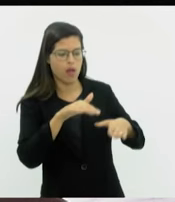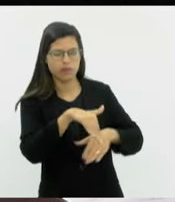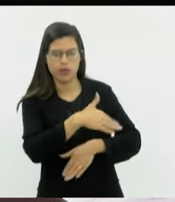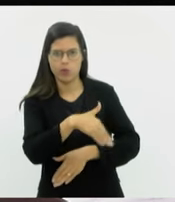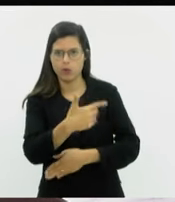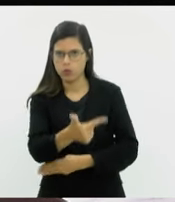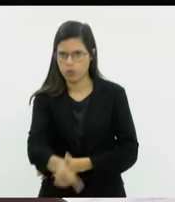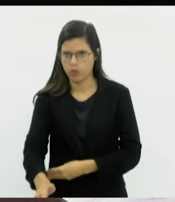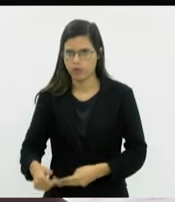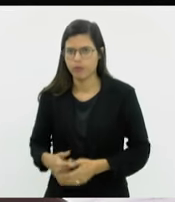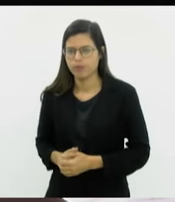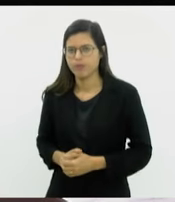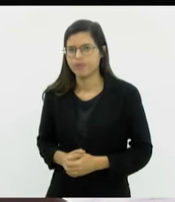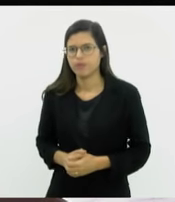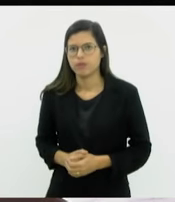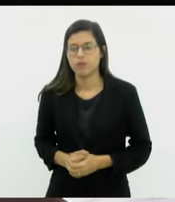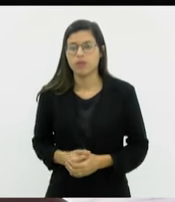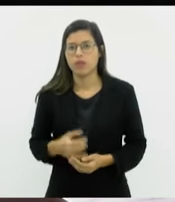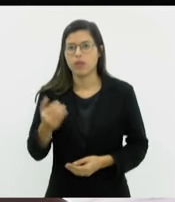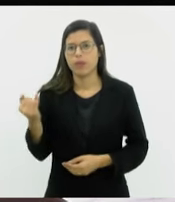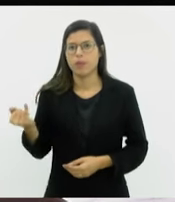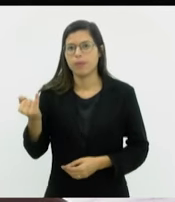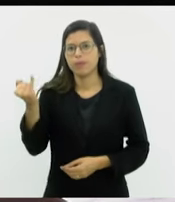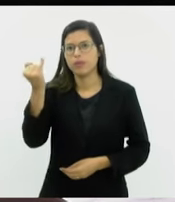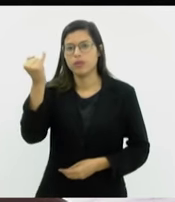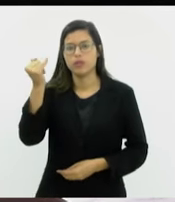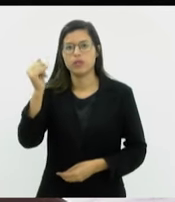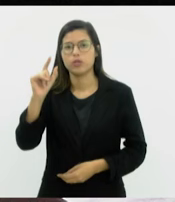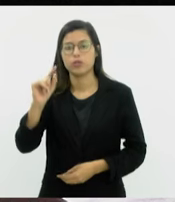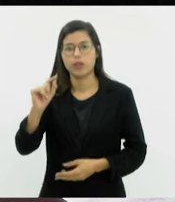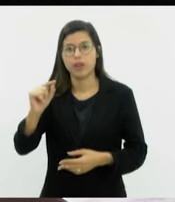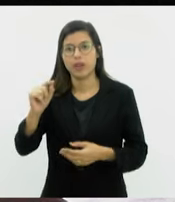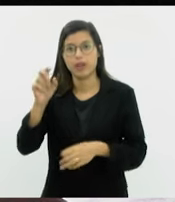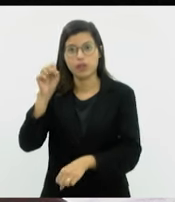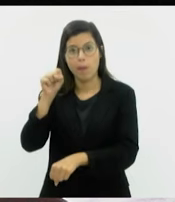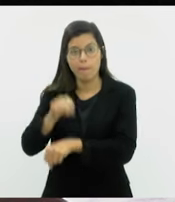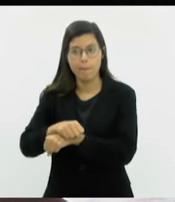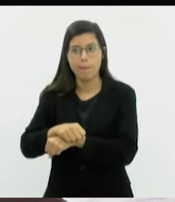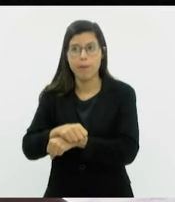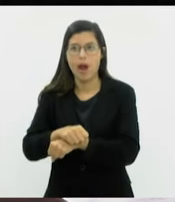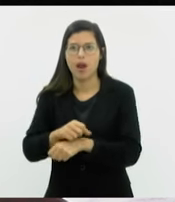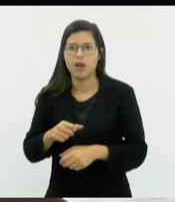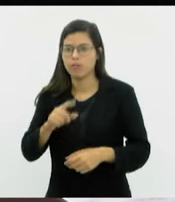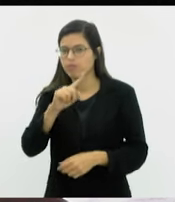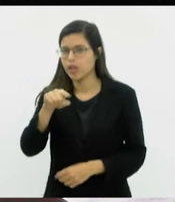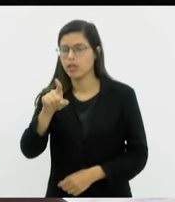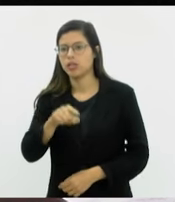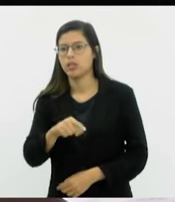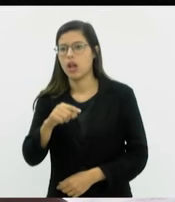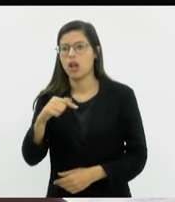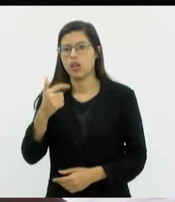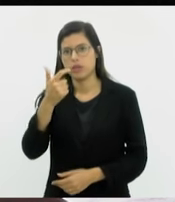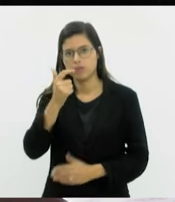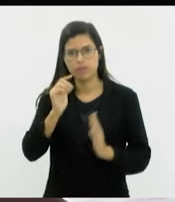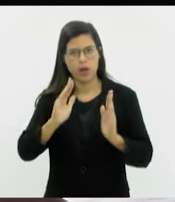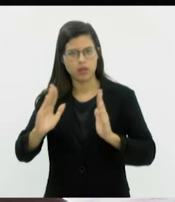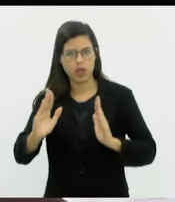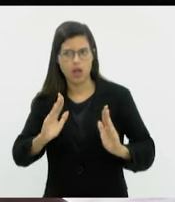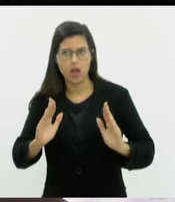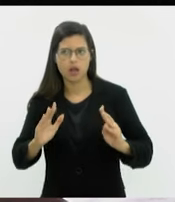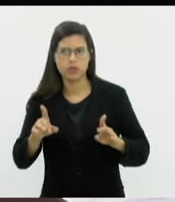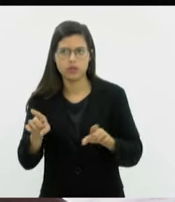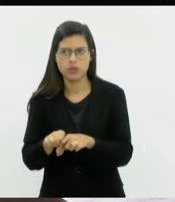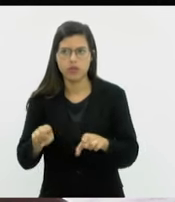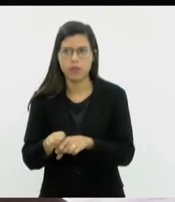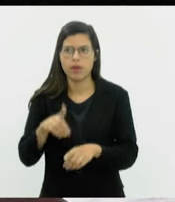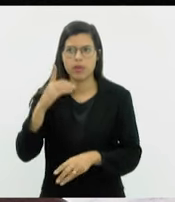Então é importantíssimo que a gente suspenda, e para isso, eu, através do nosso mandato, através do mandato do